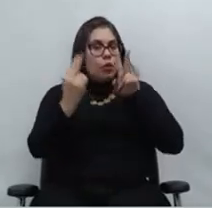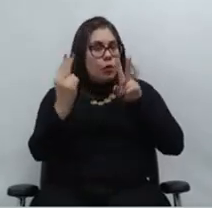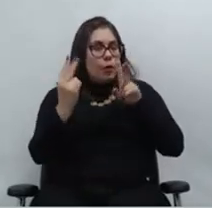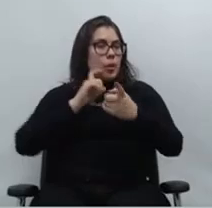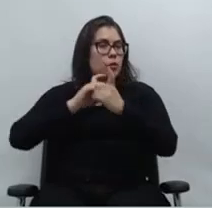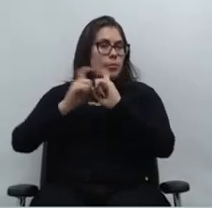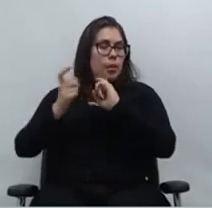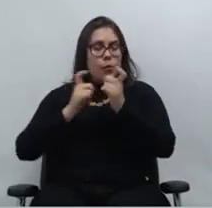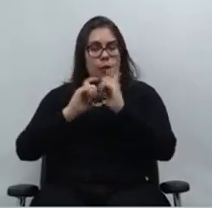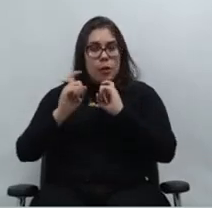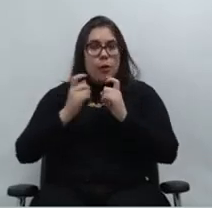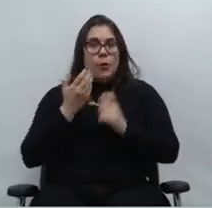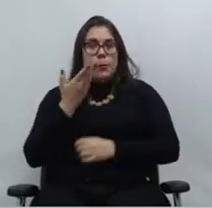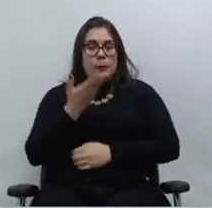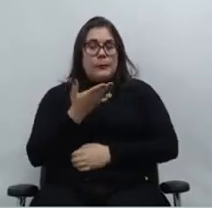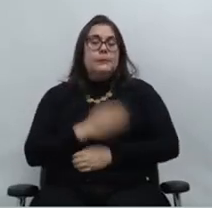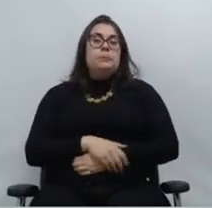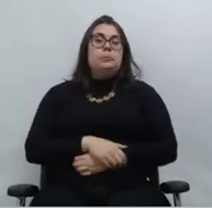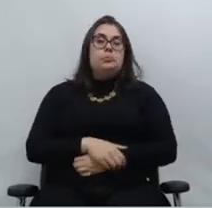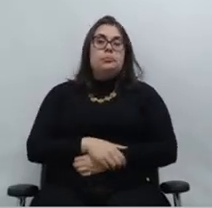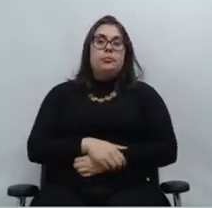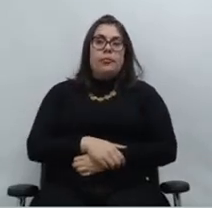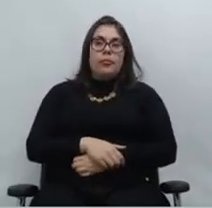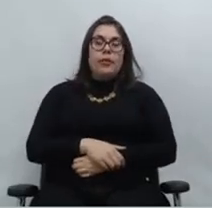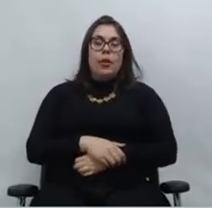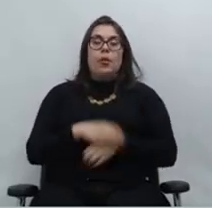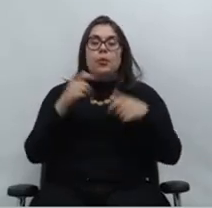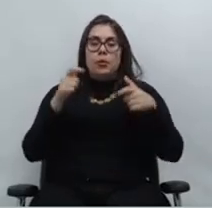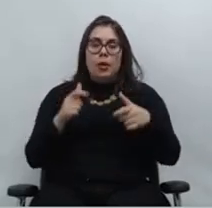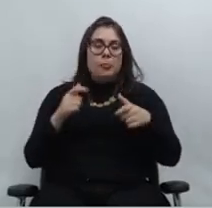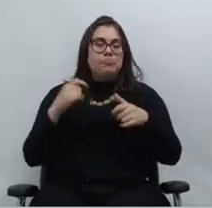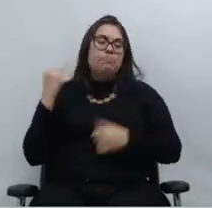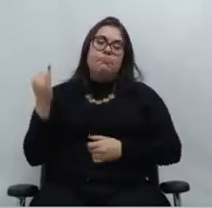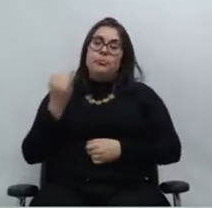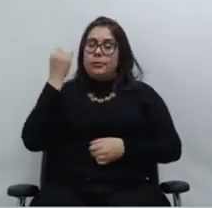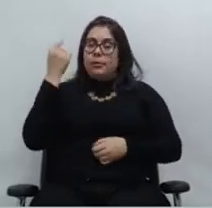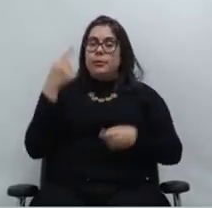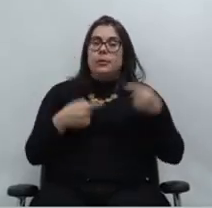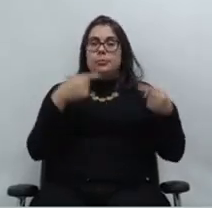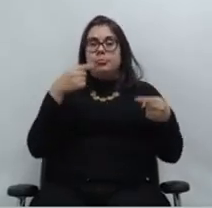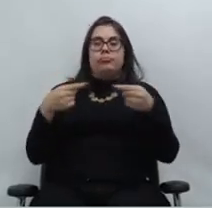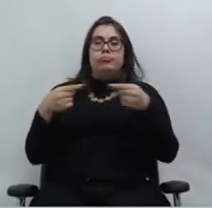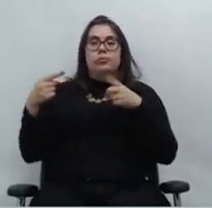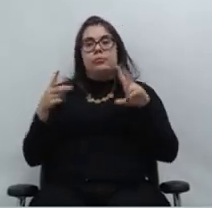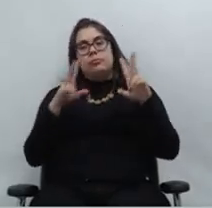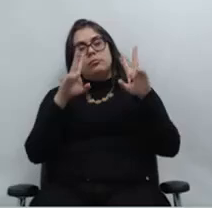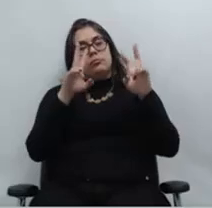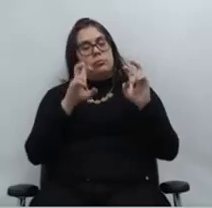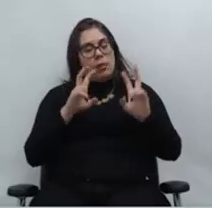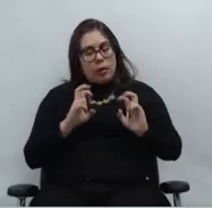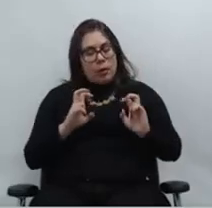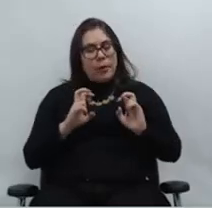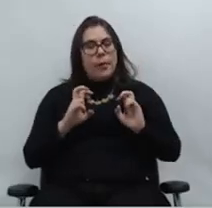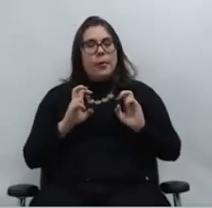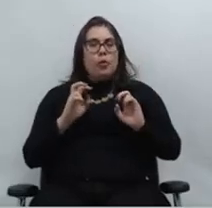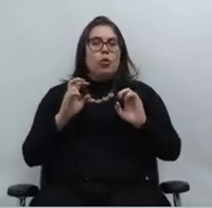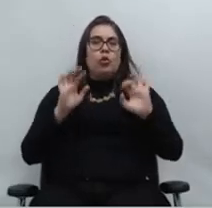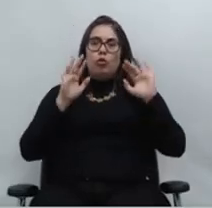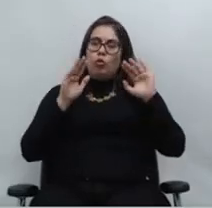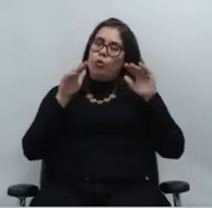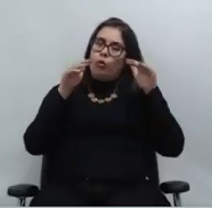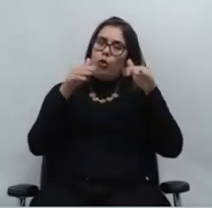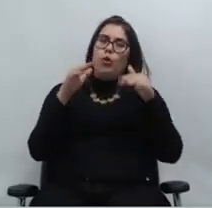Corregedoras Gerais, que certamente é um espaço muito rico de debate de temas que envolvem aspectos relacionados à corregedoria,